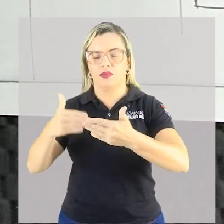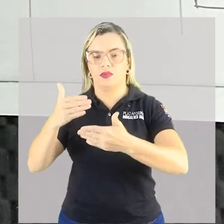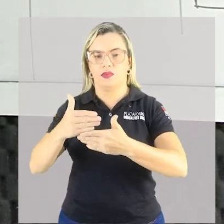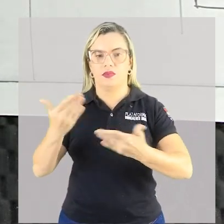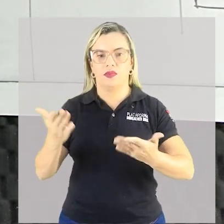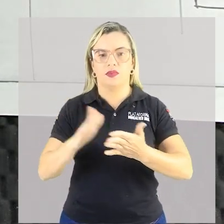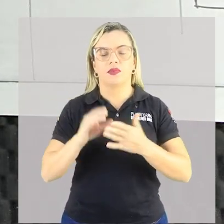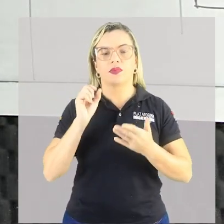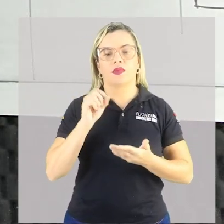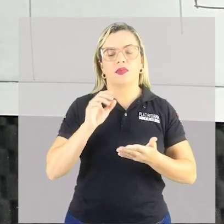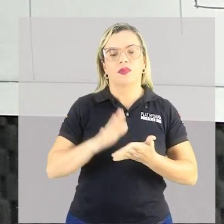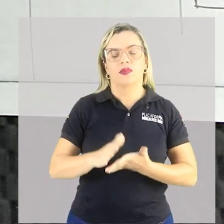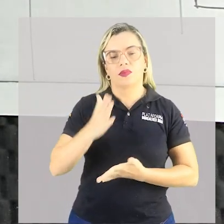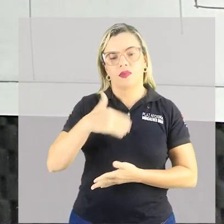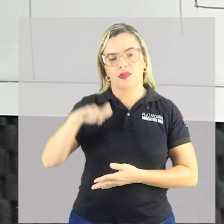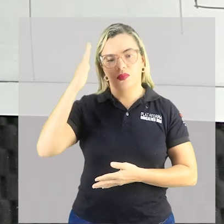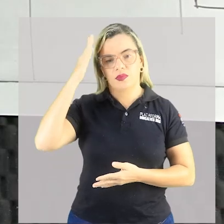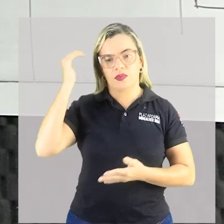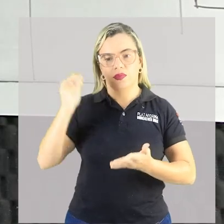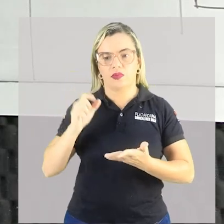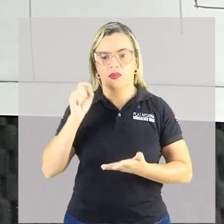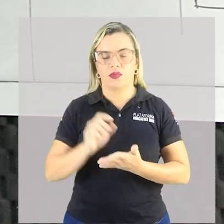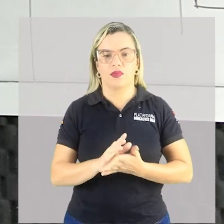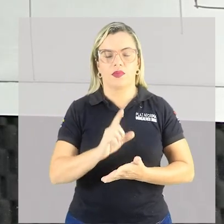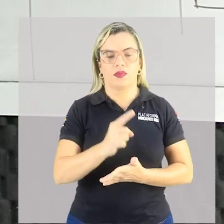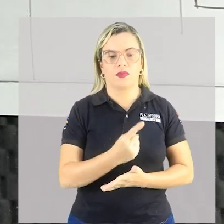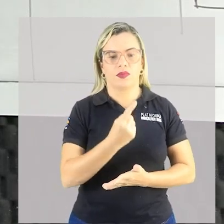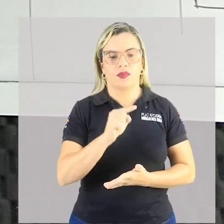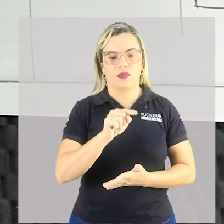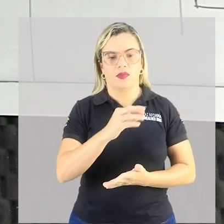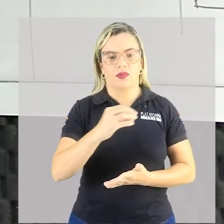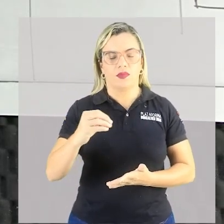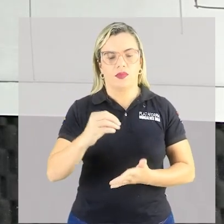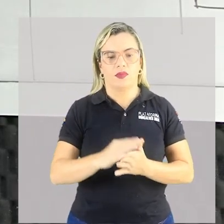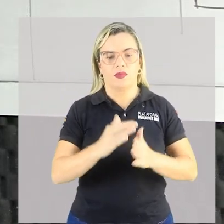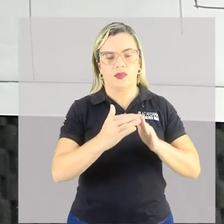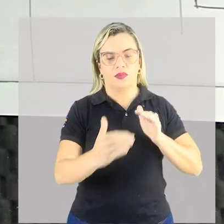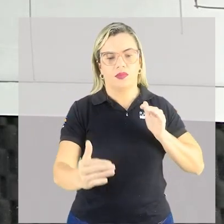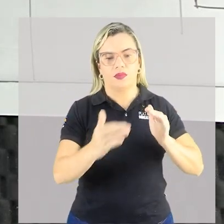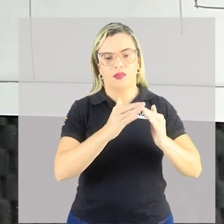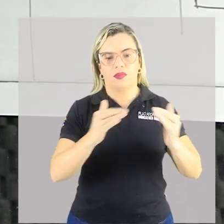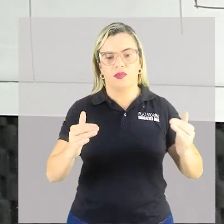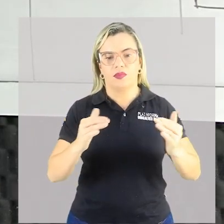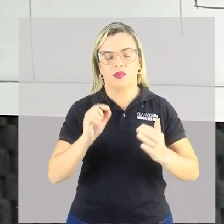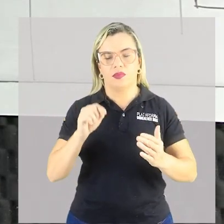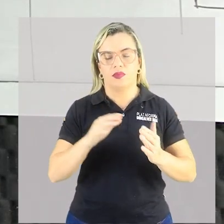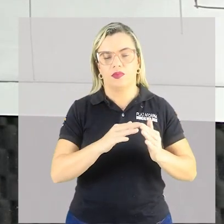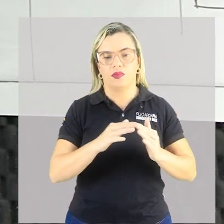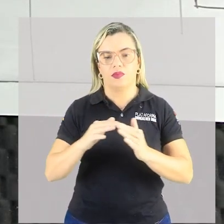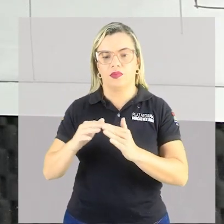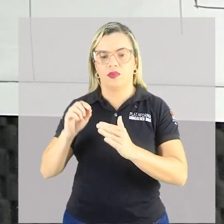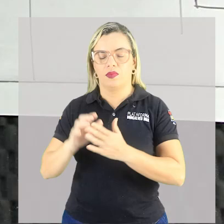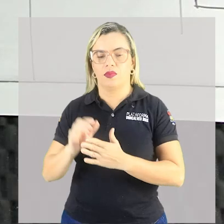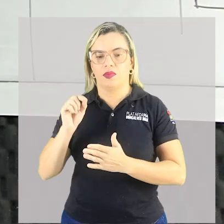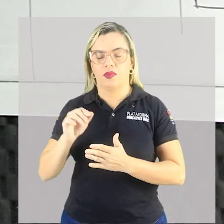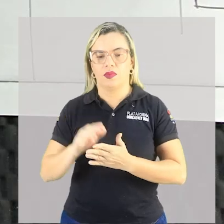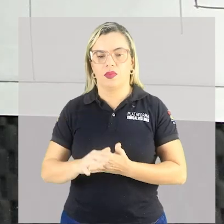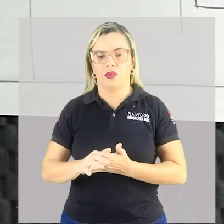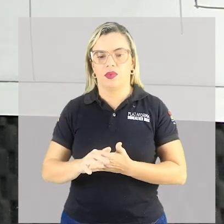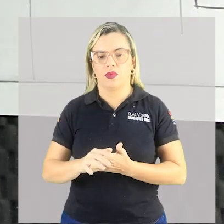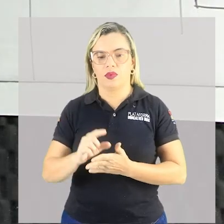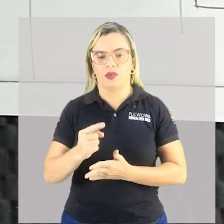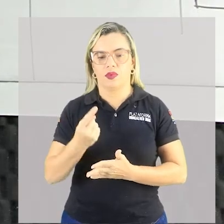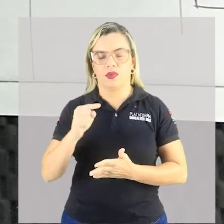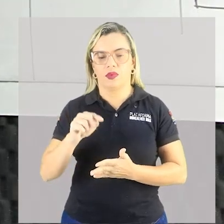A gente sabe que a cada 1.500 telhas corresponde a quanto? A 1.200 o